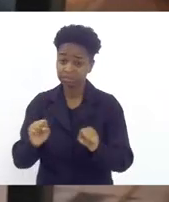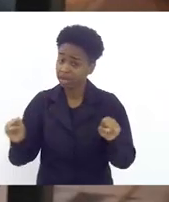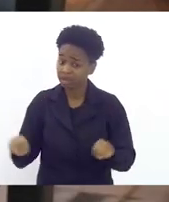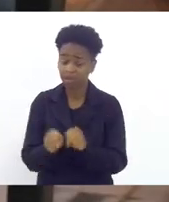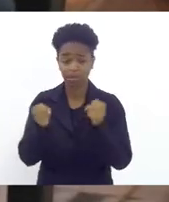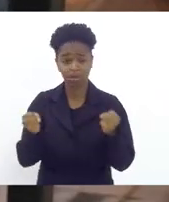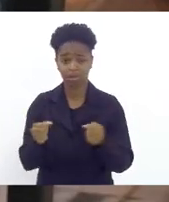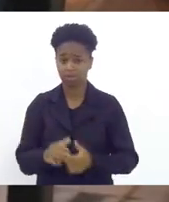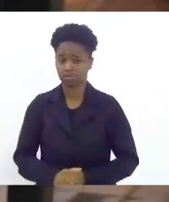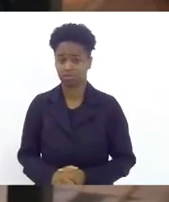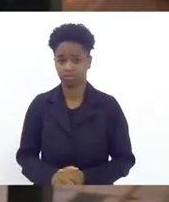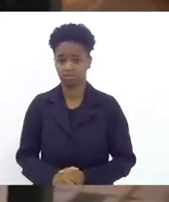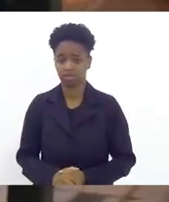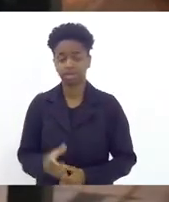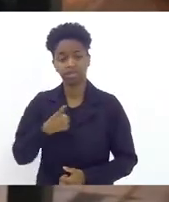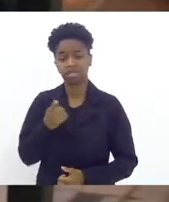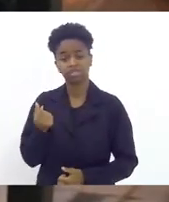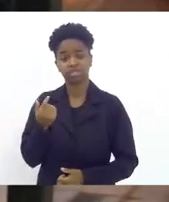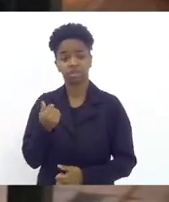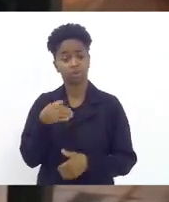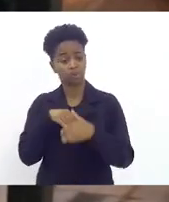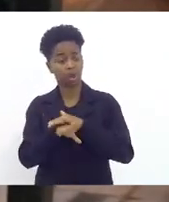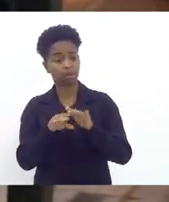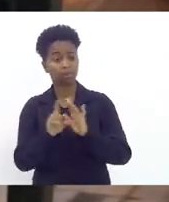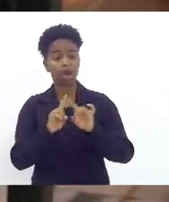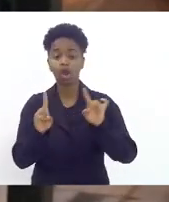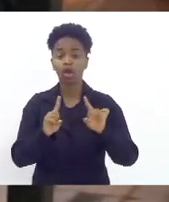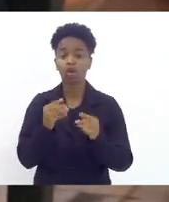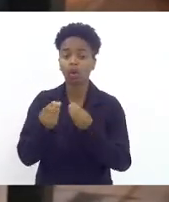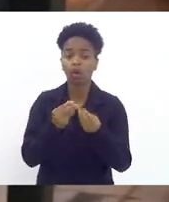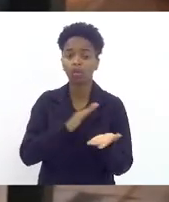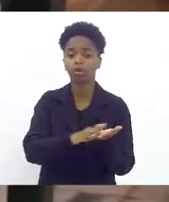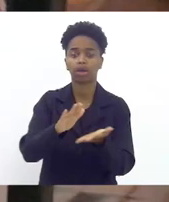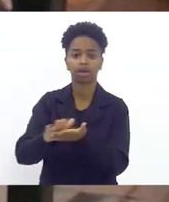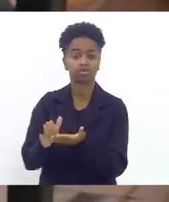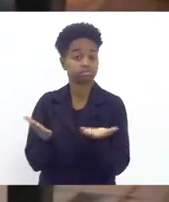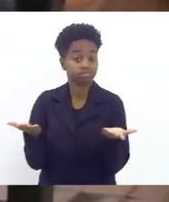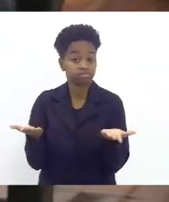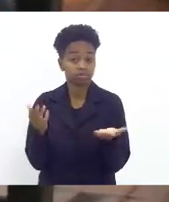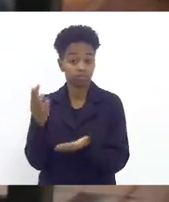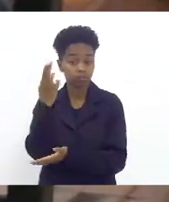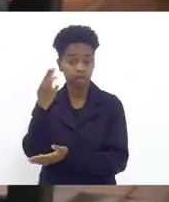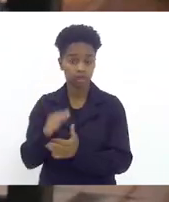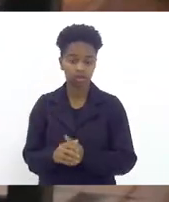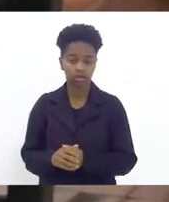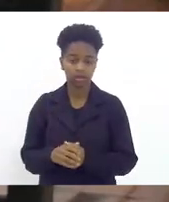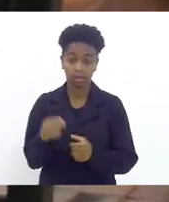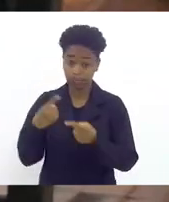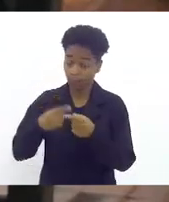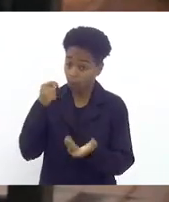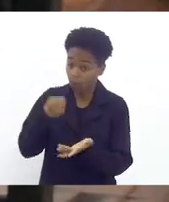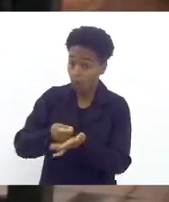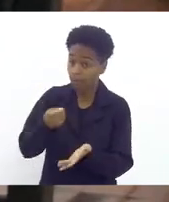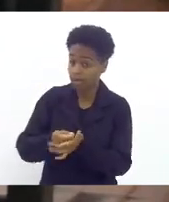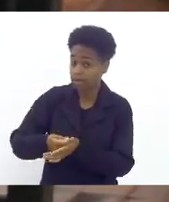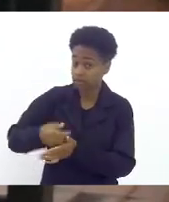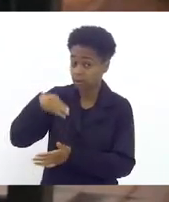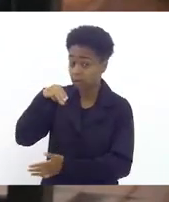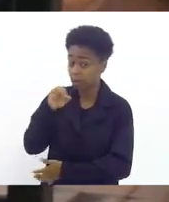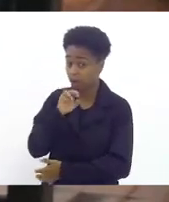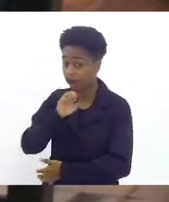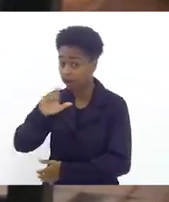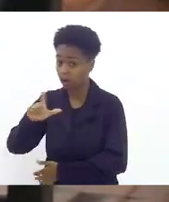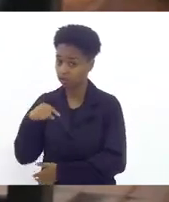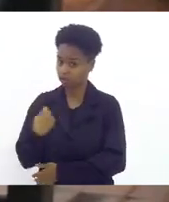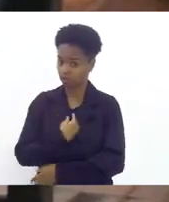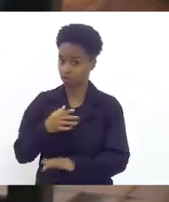quebrado não vamos ter dinheiro em conta e não vamos ter como gastar é um dever moral nosso do movimento